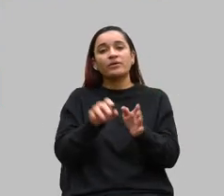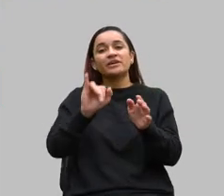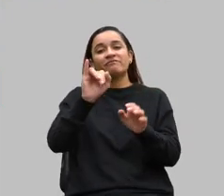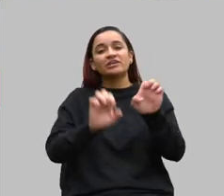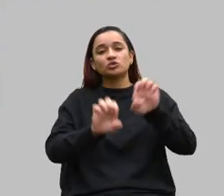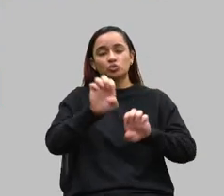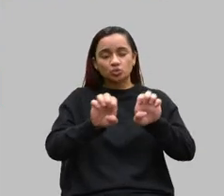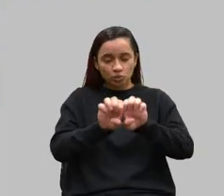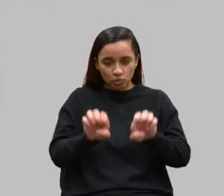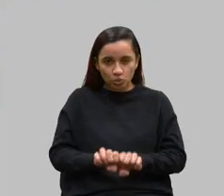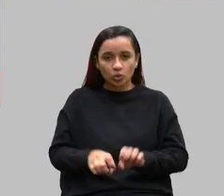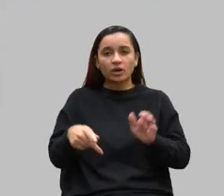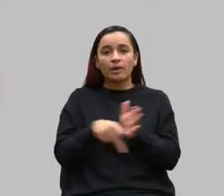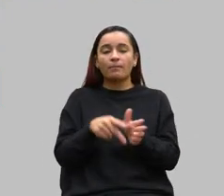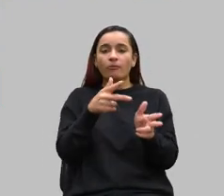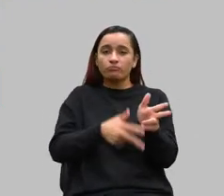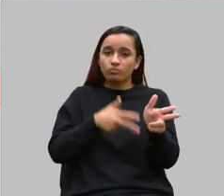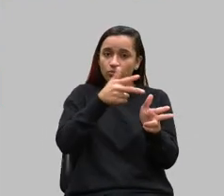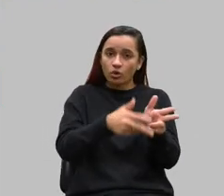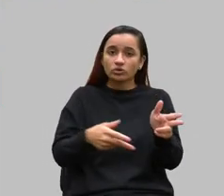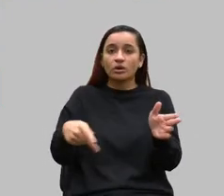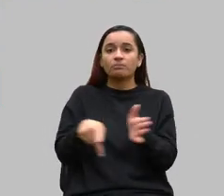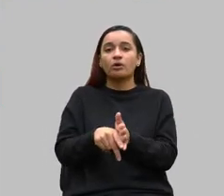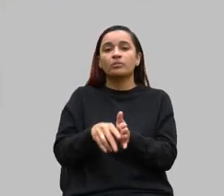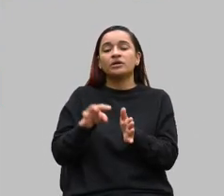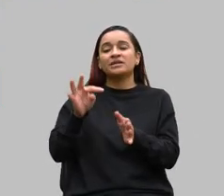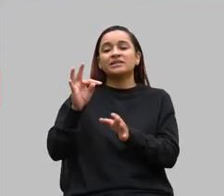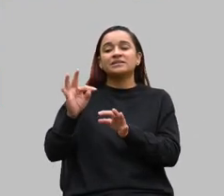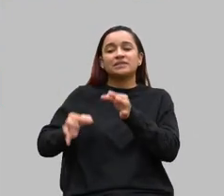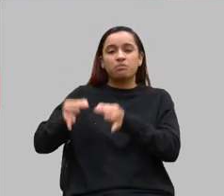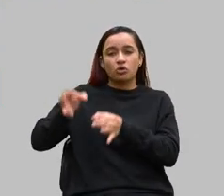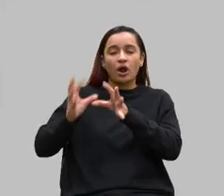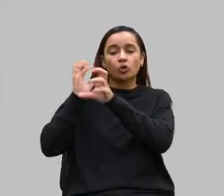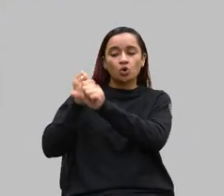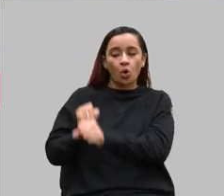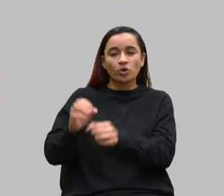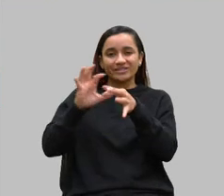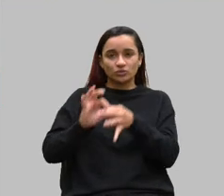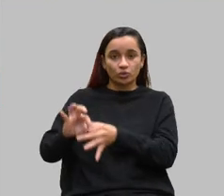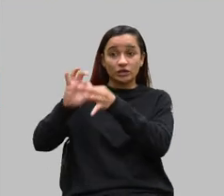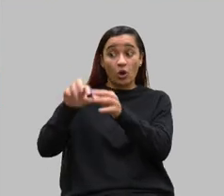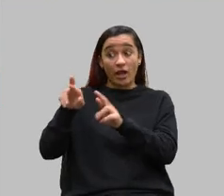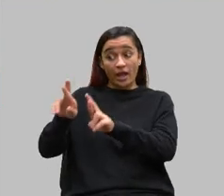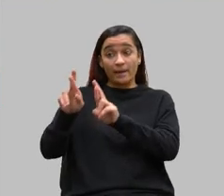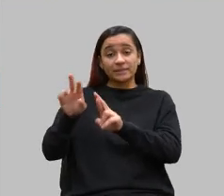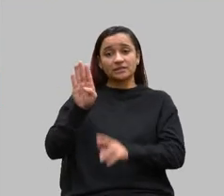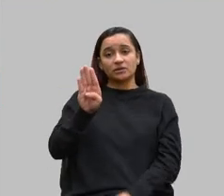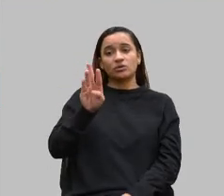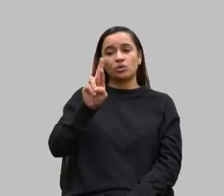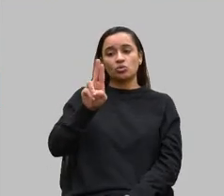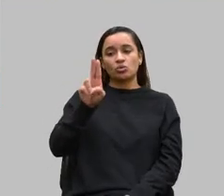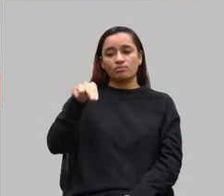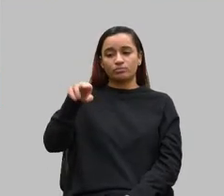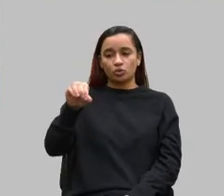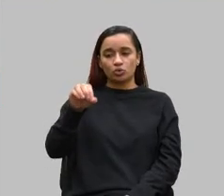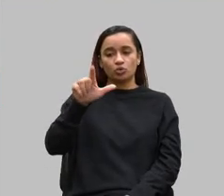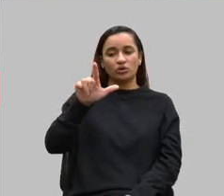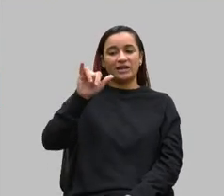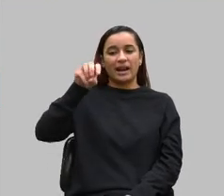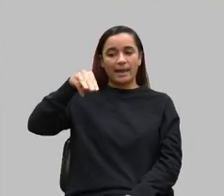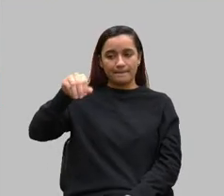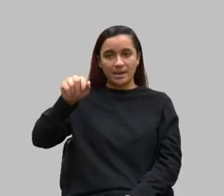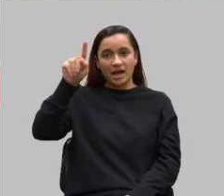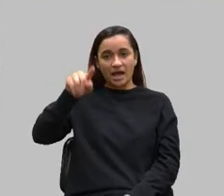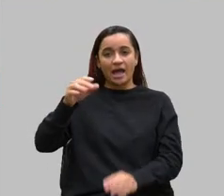Ferroviária do Tribunal de Contas da representando Bruno martinelo Lima auditor chefe da